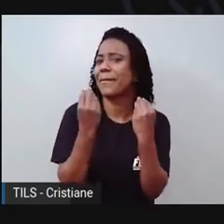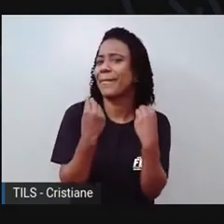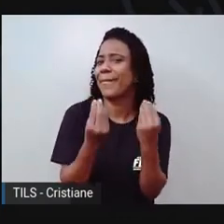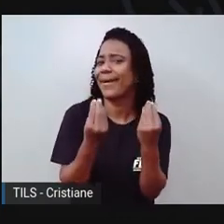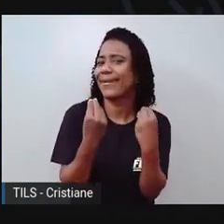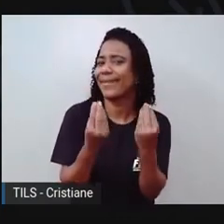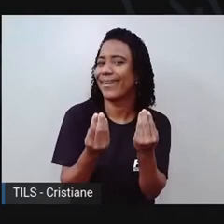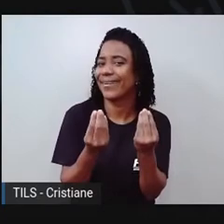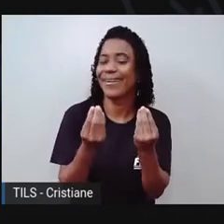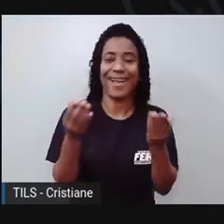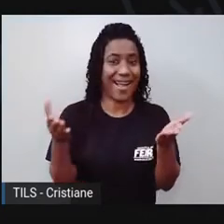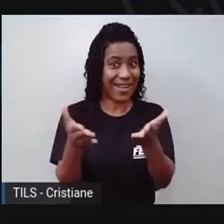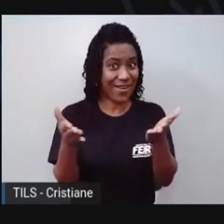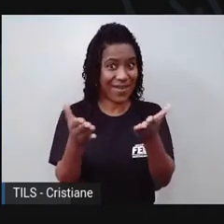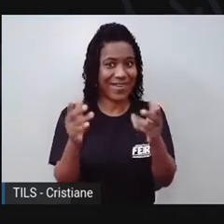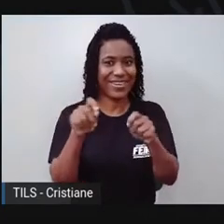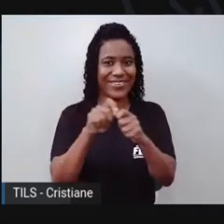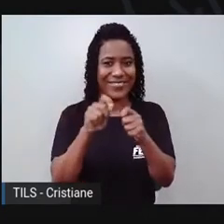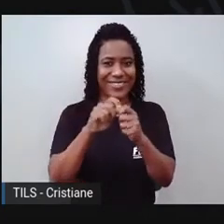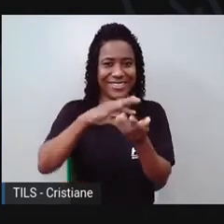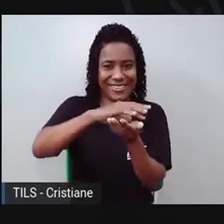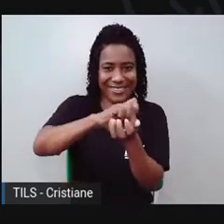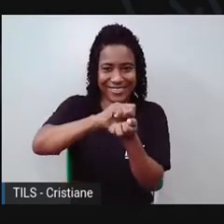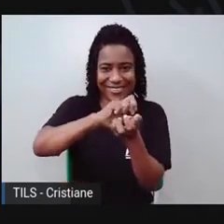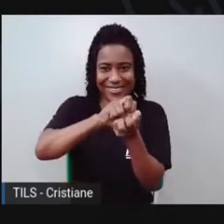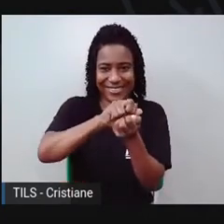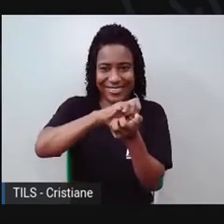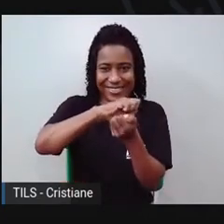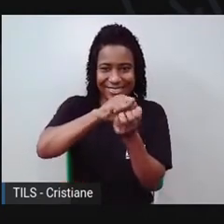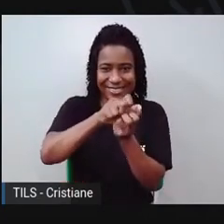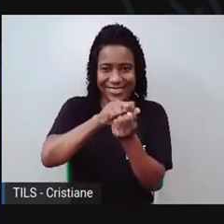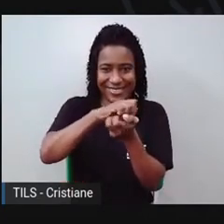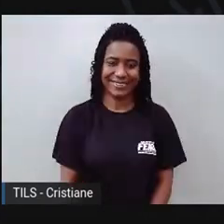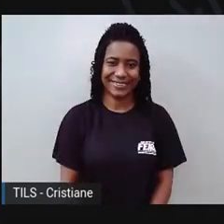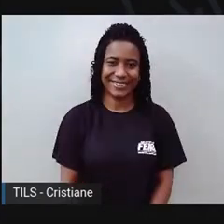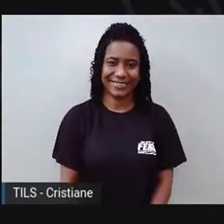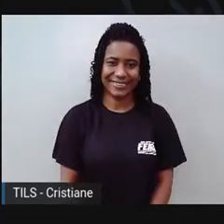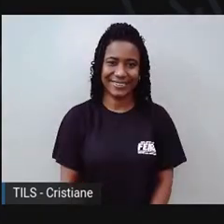fazer agora a nossa massinha do papel machê, tá bom?